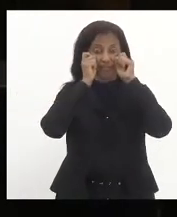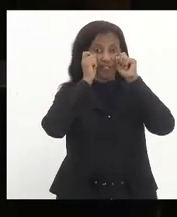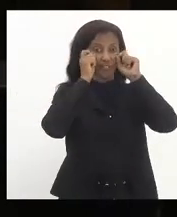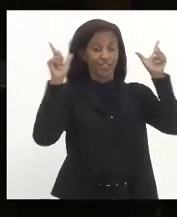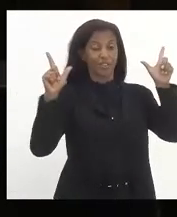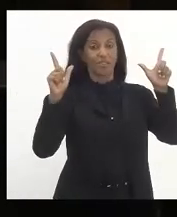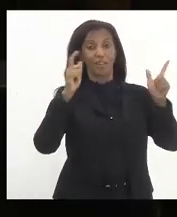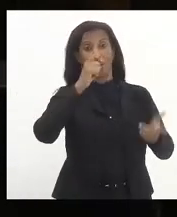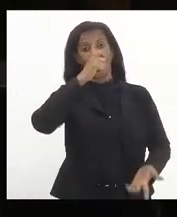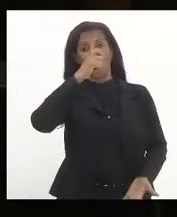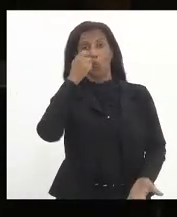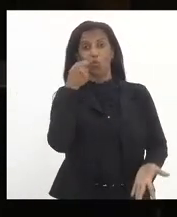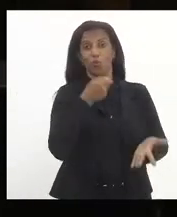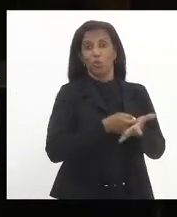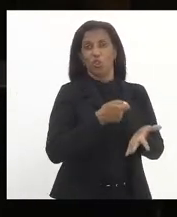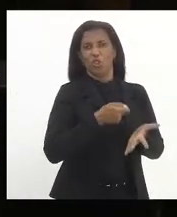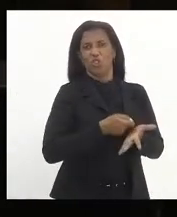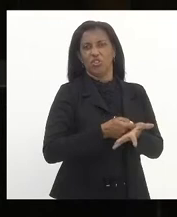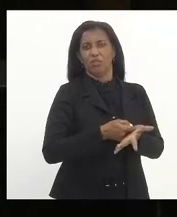ditador no poder.